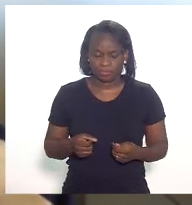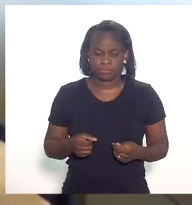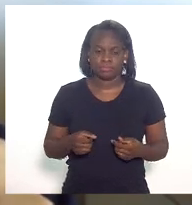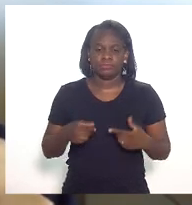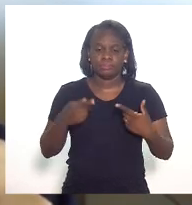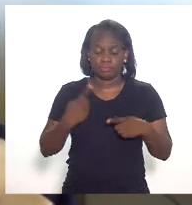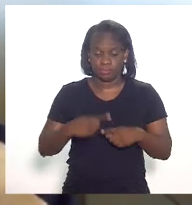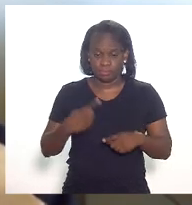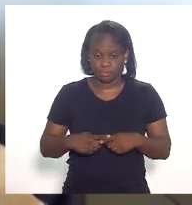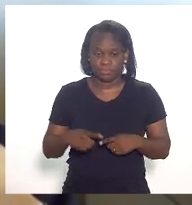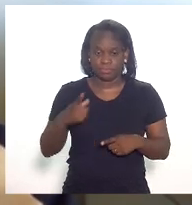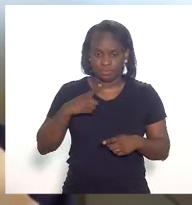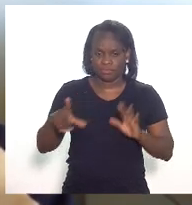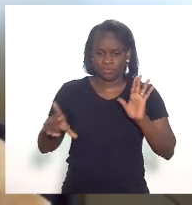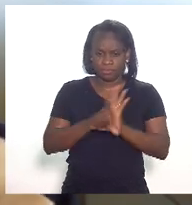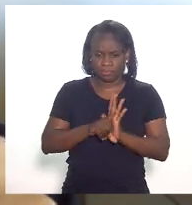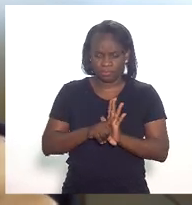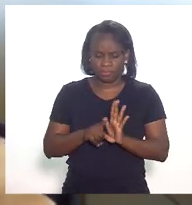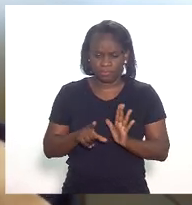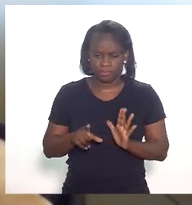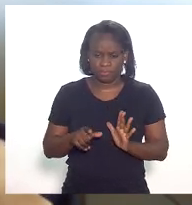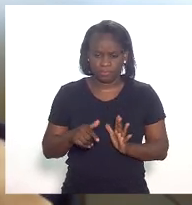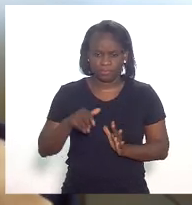tendo em vista que existe a lei